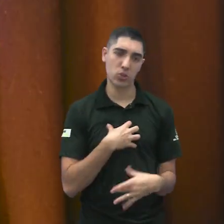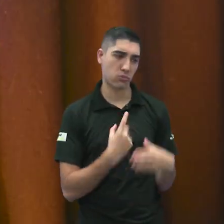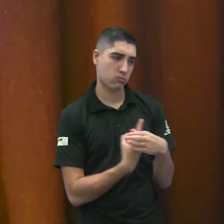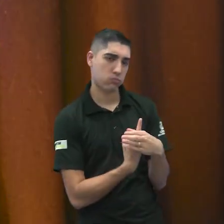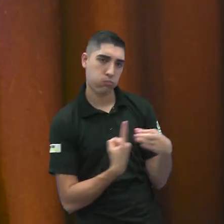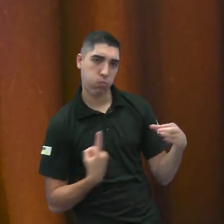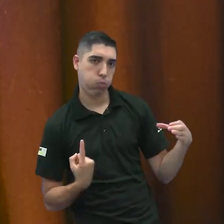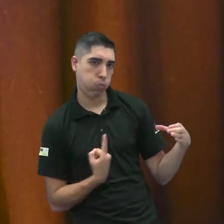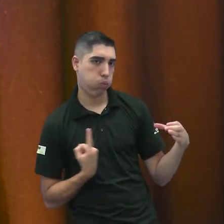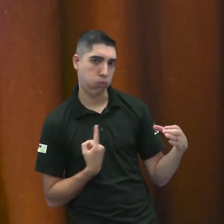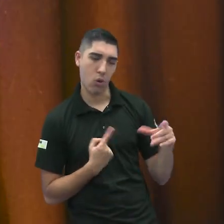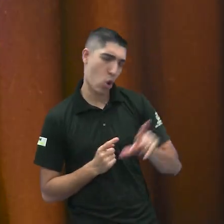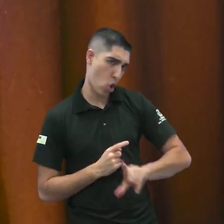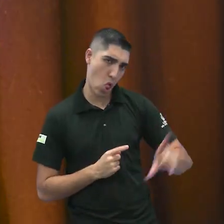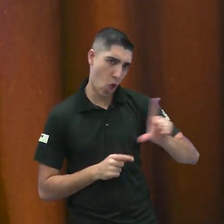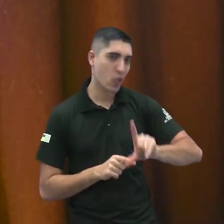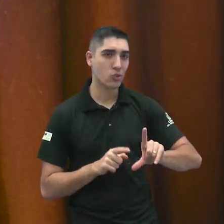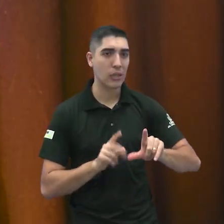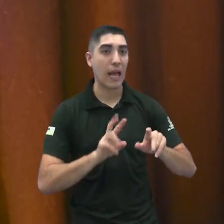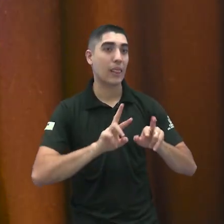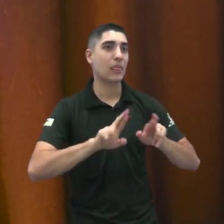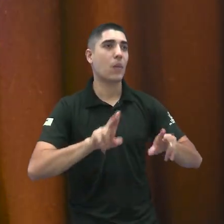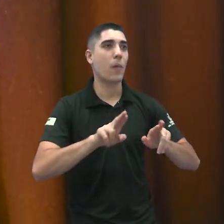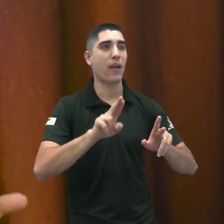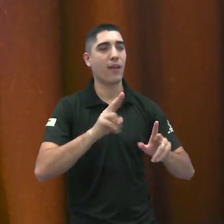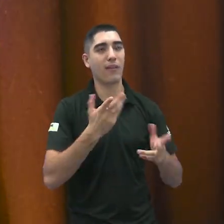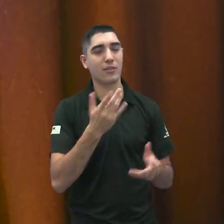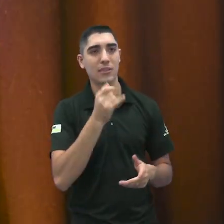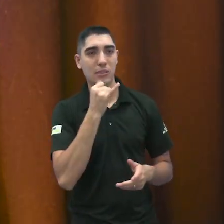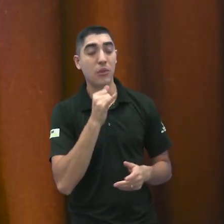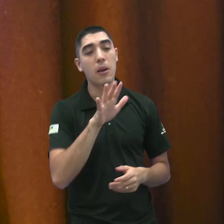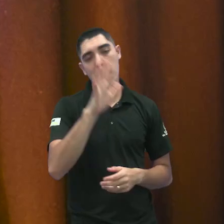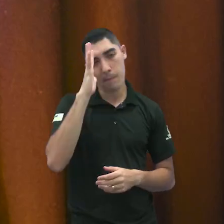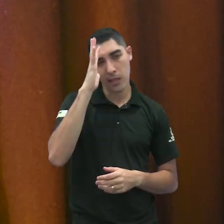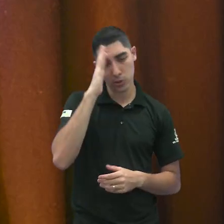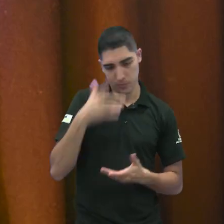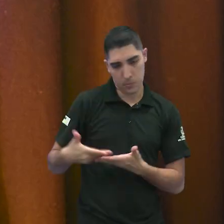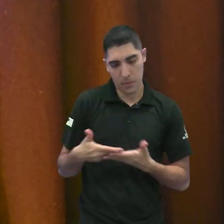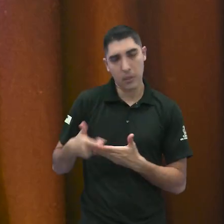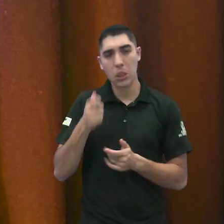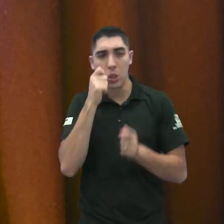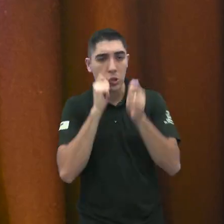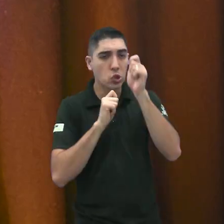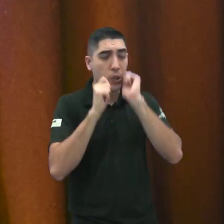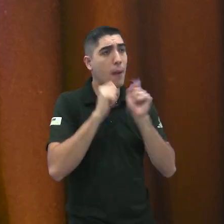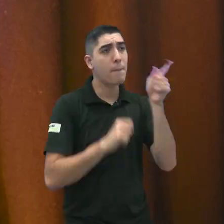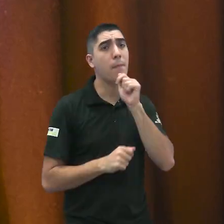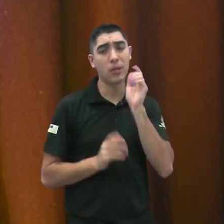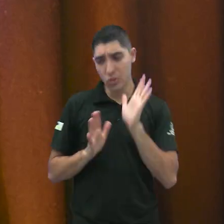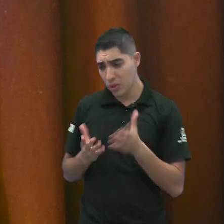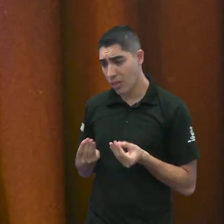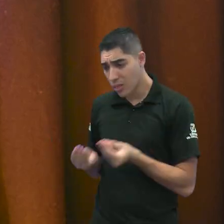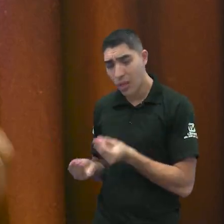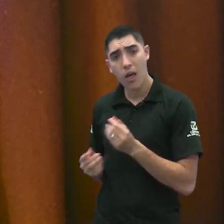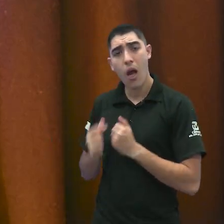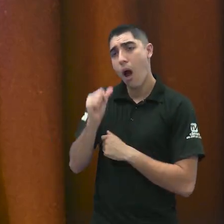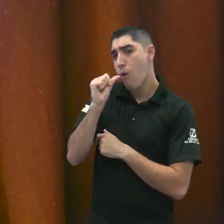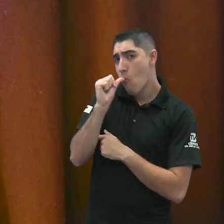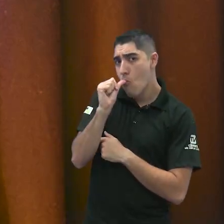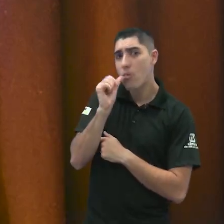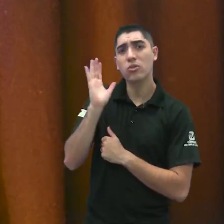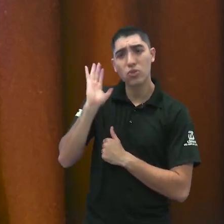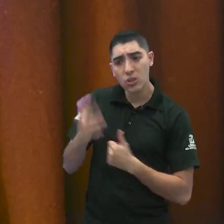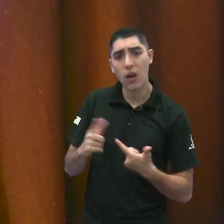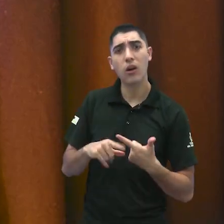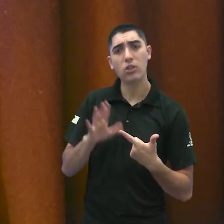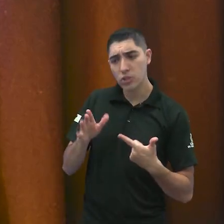não necessariamente tem a ver com a intenção dos cuidadores ali. Digamos que essa criança está chorando, a mãe já foi lá, ela já amamentou, ela já trocou e essa